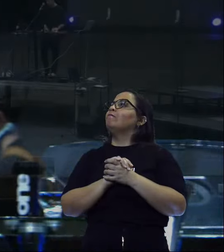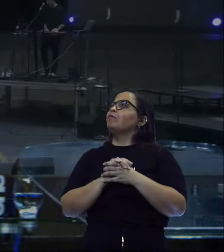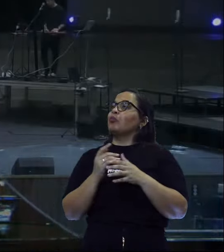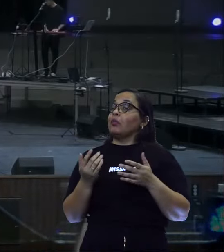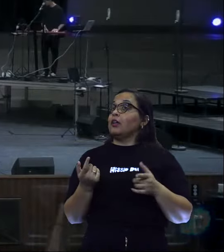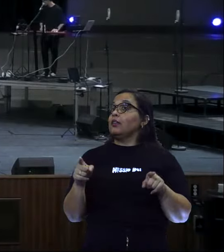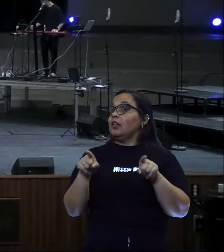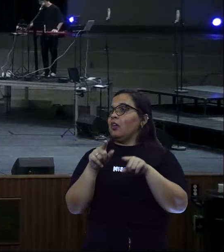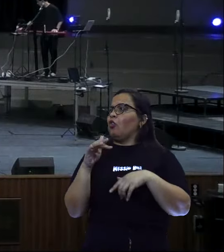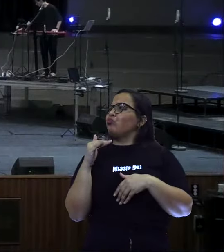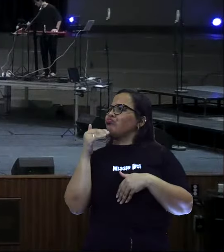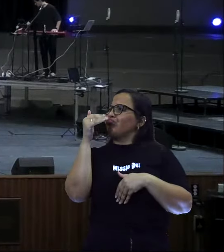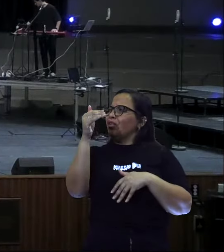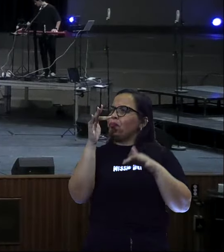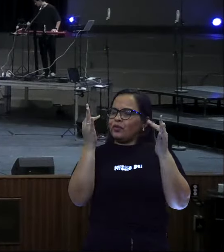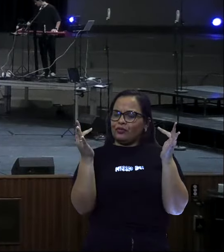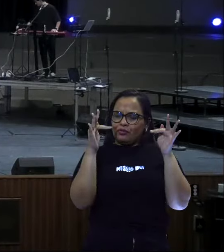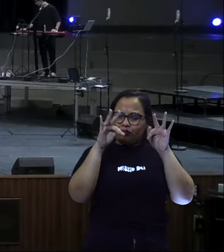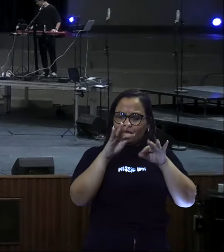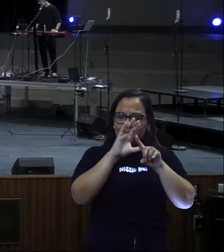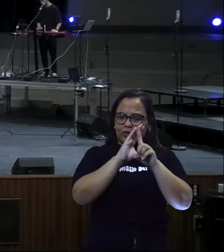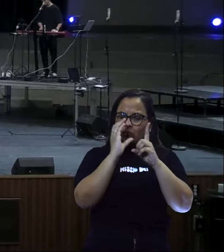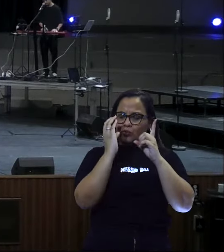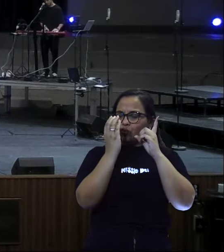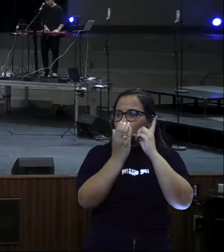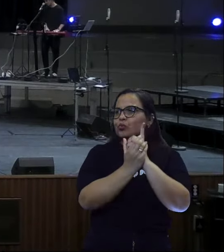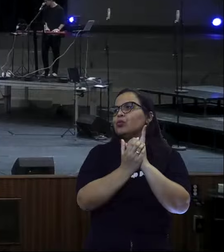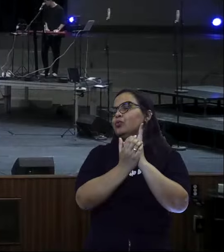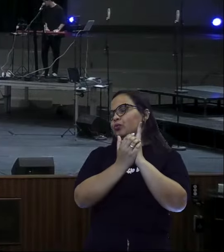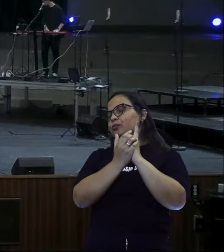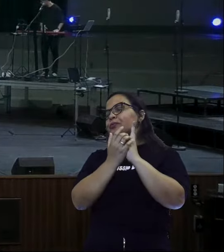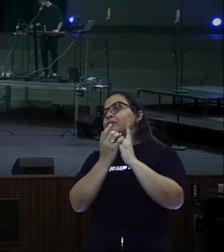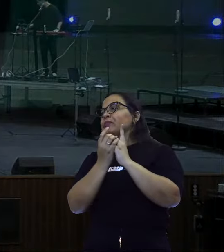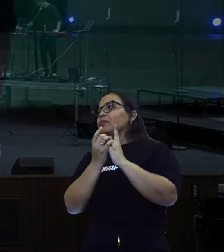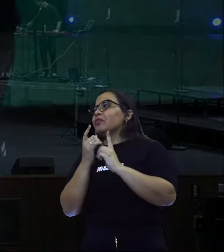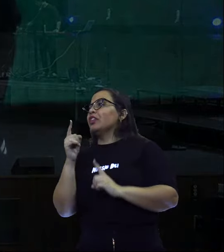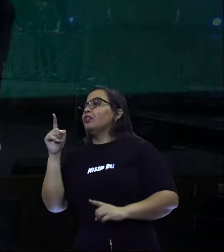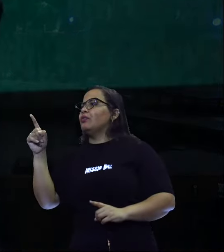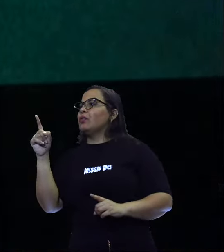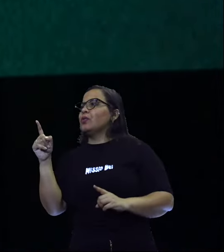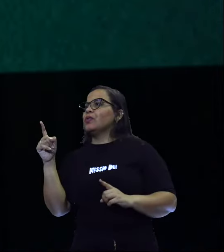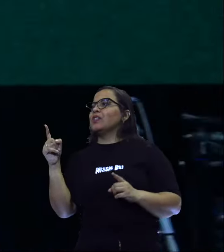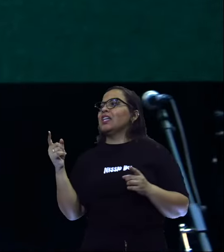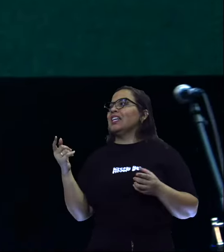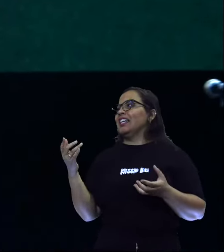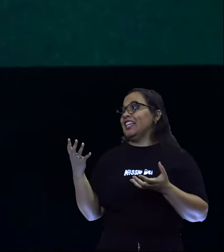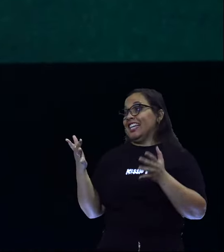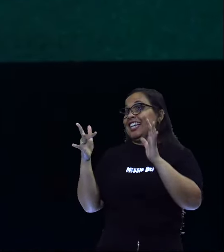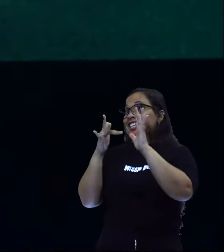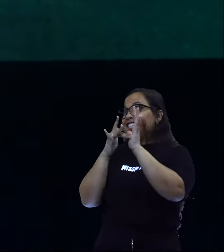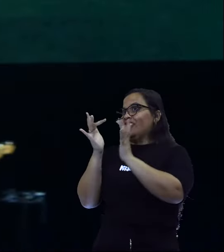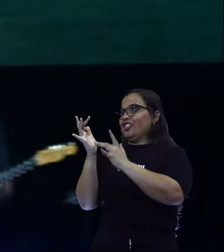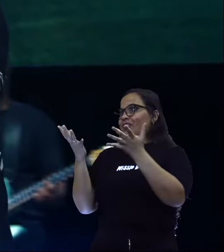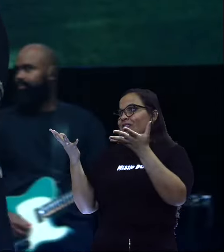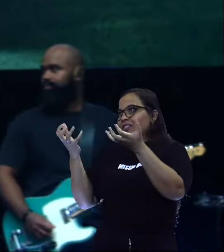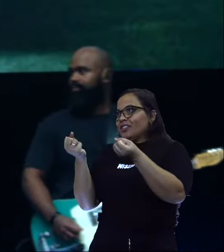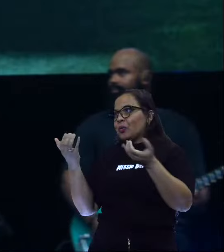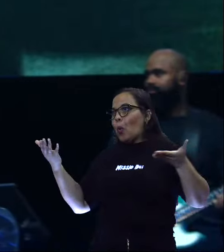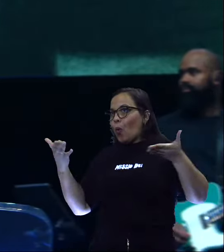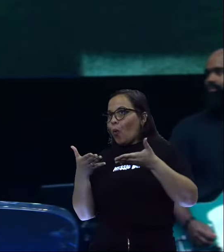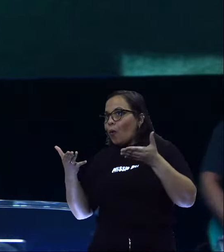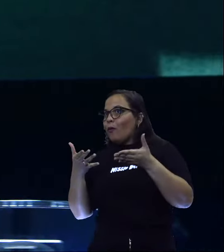Se Deus falou com você, você fez essa oração junto comigo, só levanta a mão no teu lugar, eu quero orar por você. Onde você está? No seu lugar. Amém, ali atrás. Quem mais?